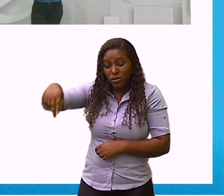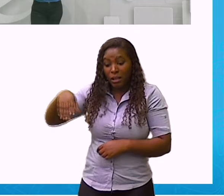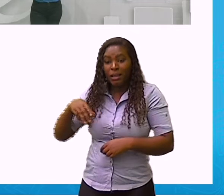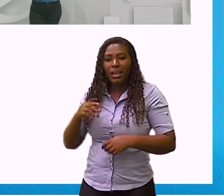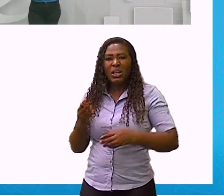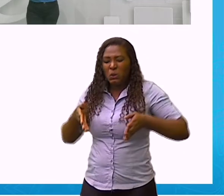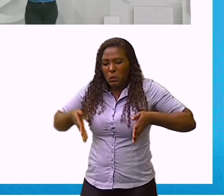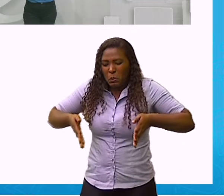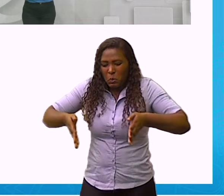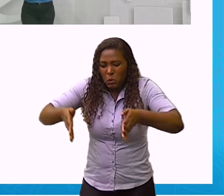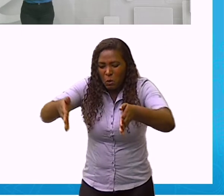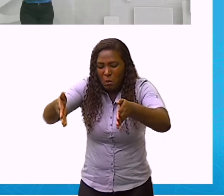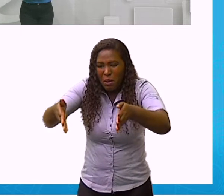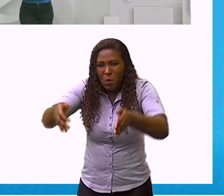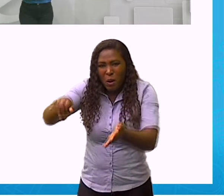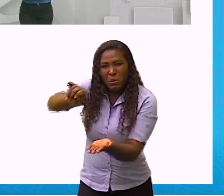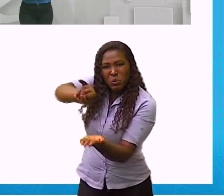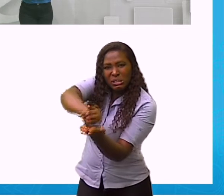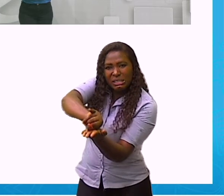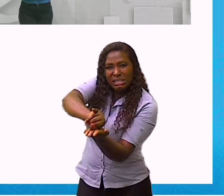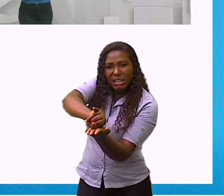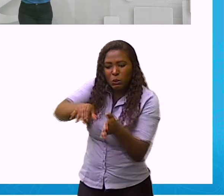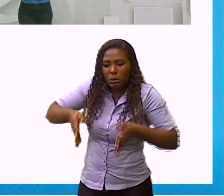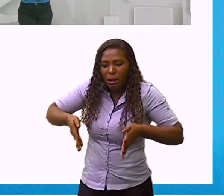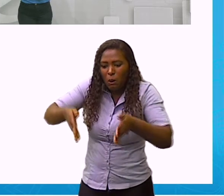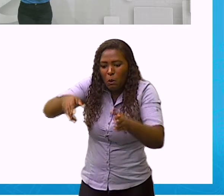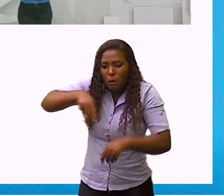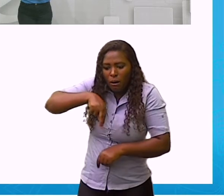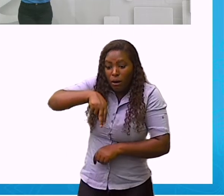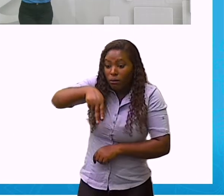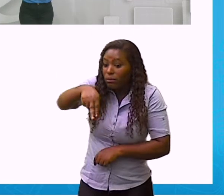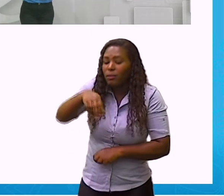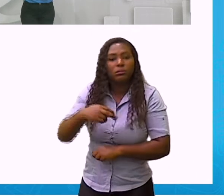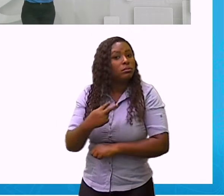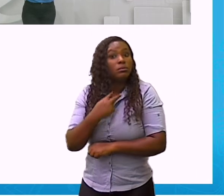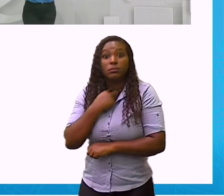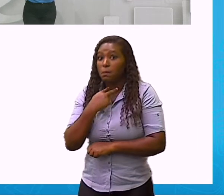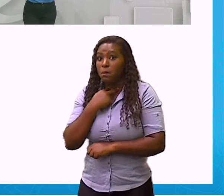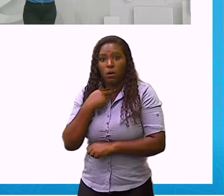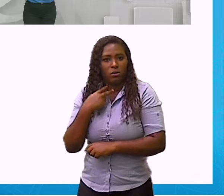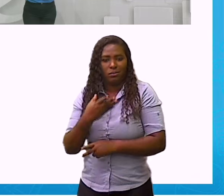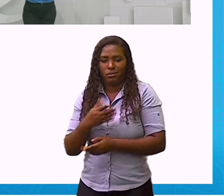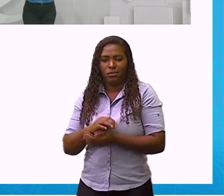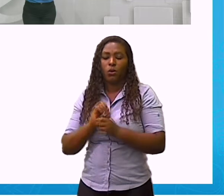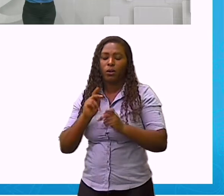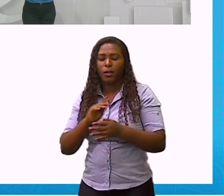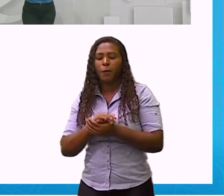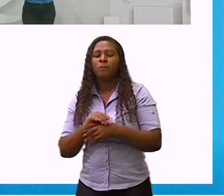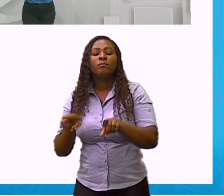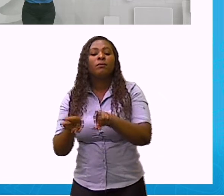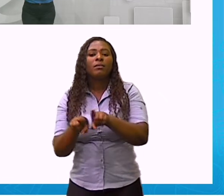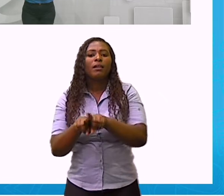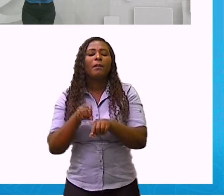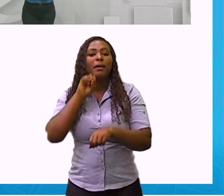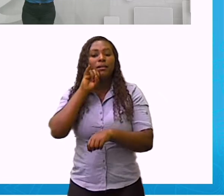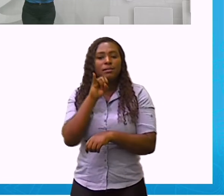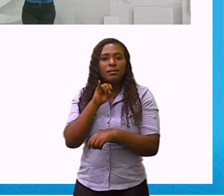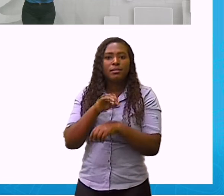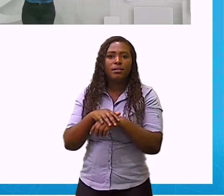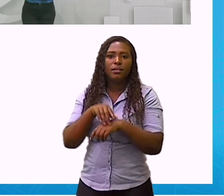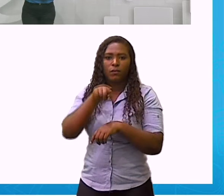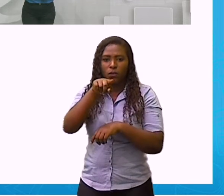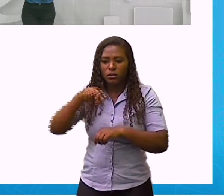Esteja certo de que foi visto pelo motorista antes de atravessar a via. Mesmo que seja o